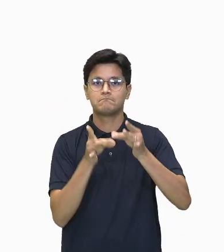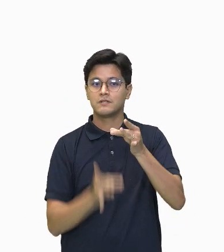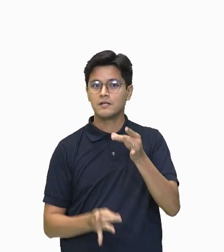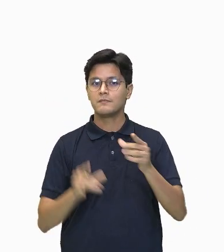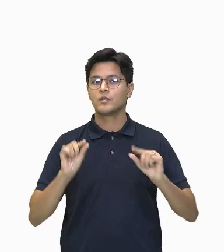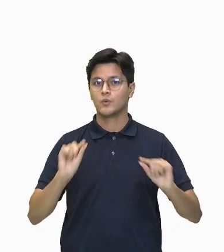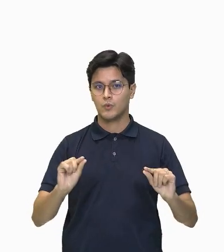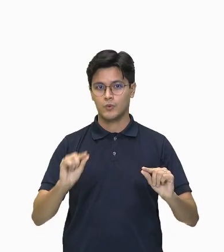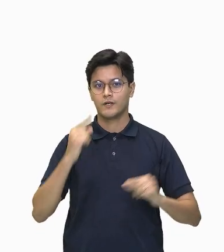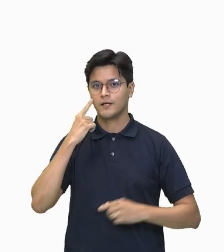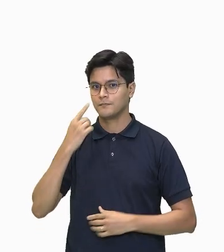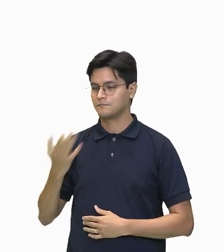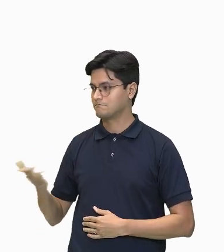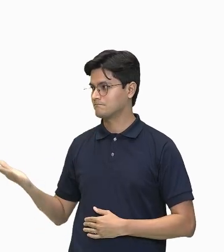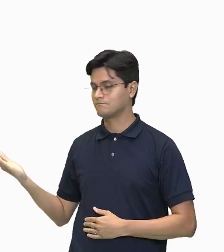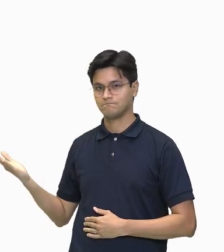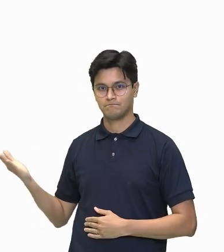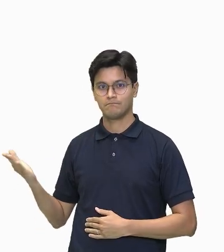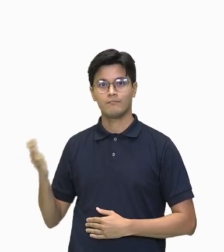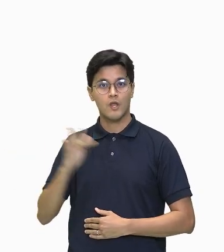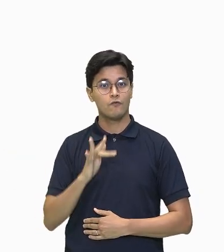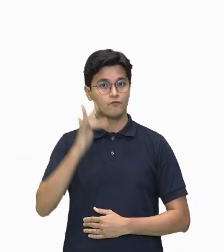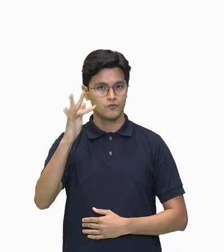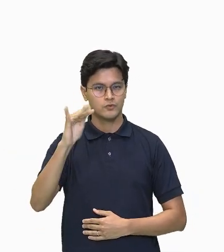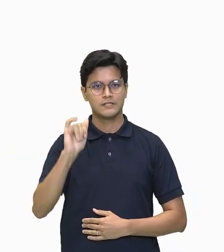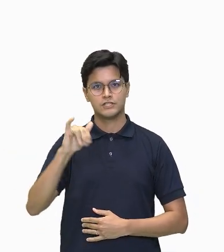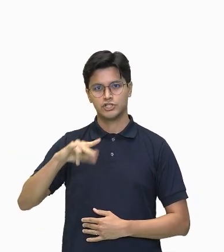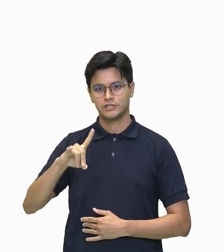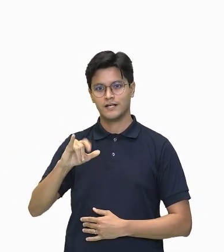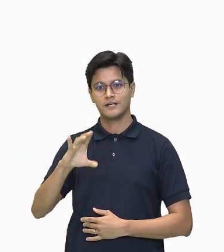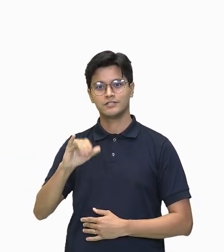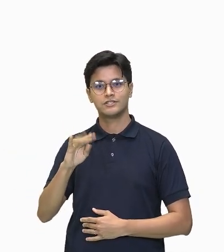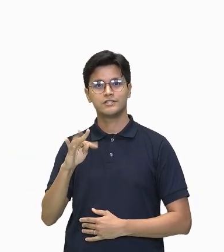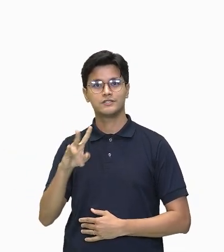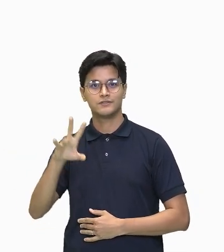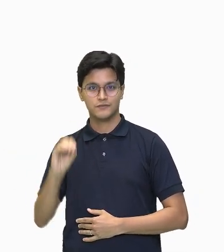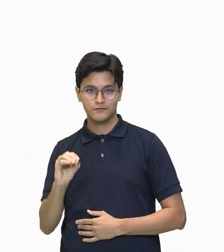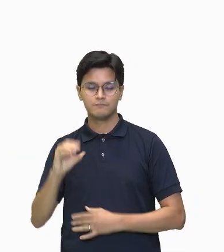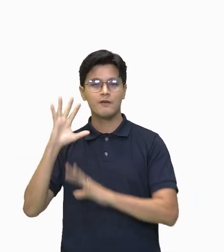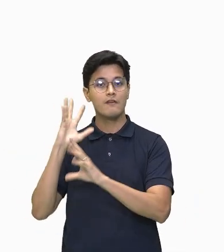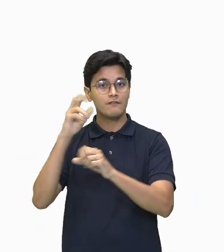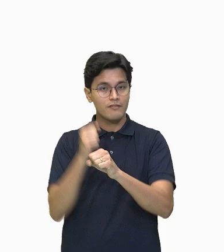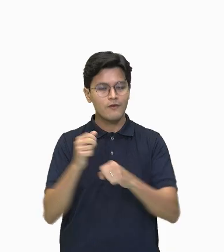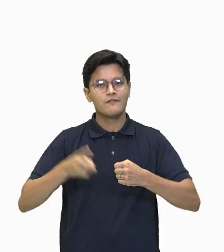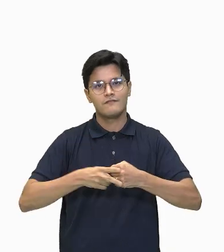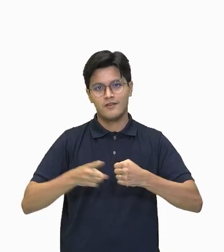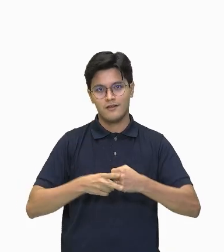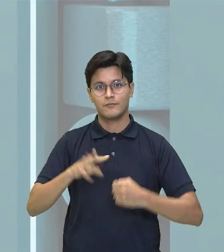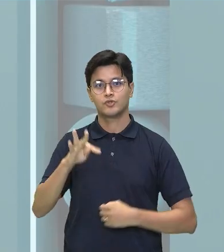to, will, futuro do indicativo. Revisão do verbo to be.